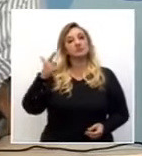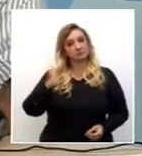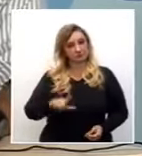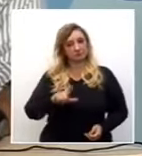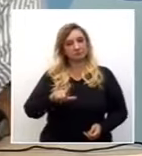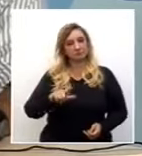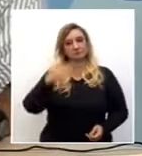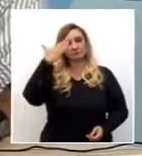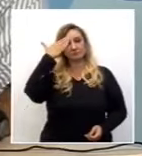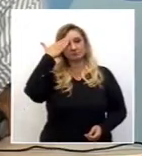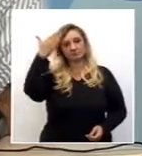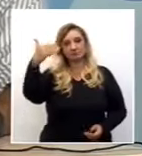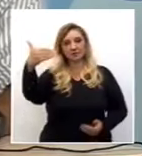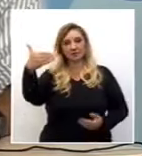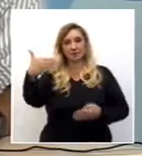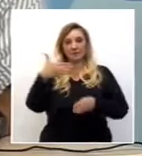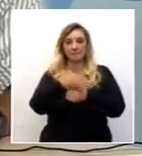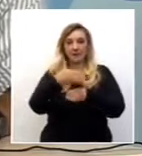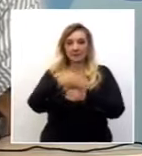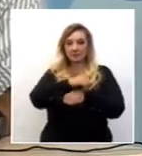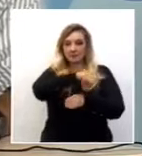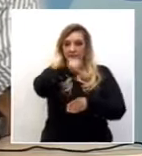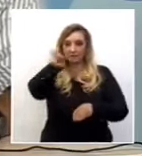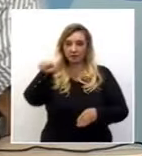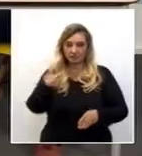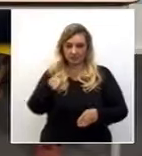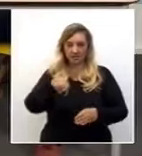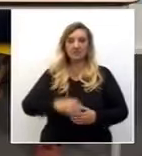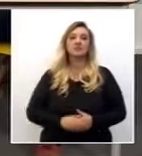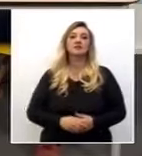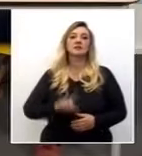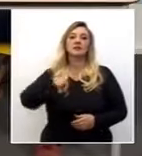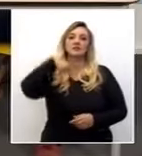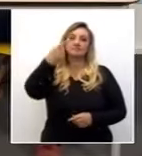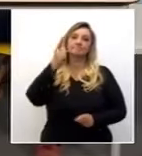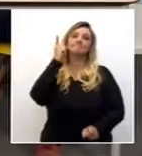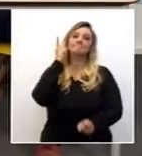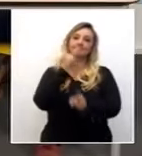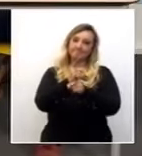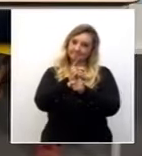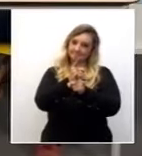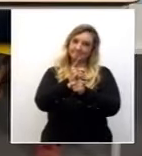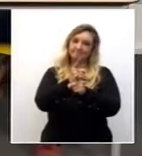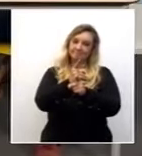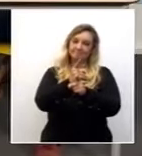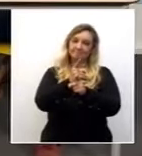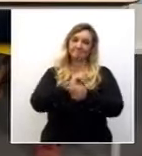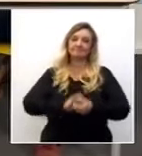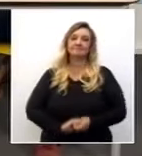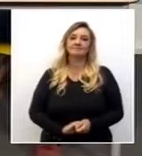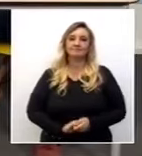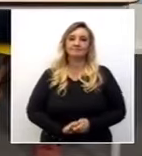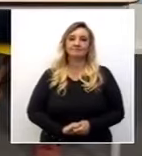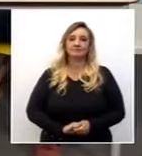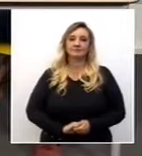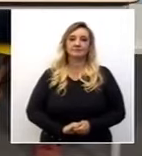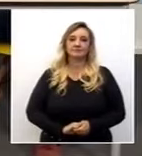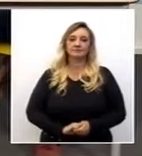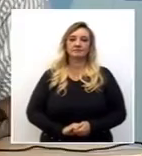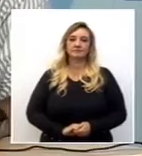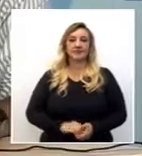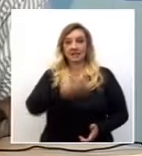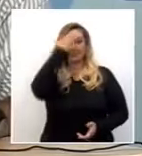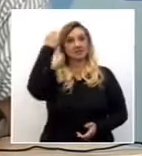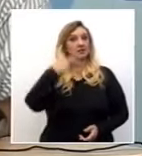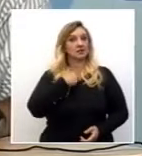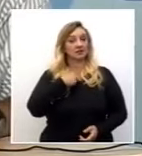então, agradeço a participação de todos vocês. Até uma próxima, né, Bruno? Até uma próxima. E a gente não pode